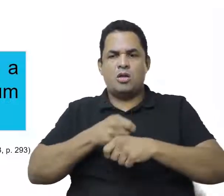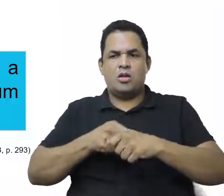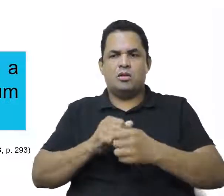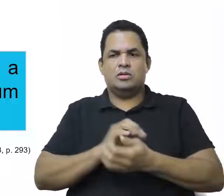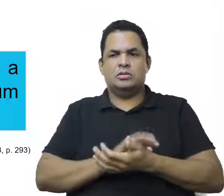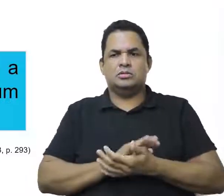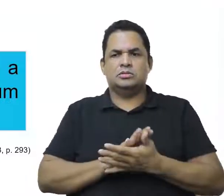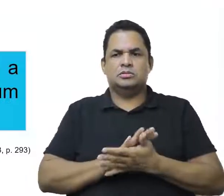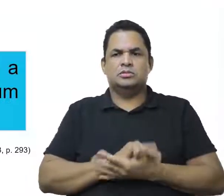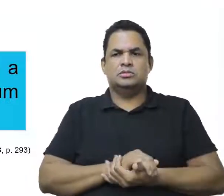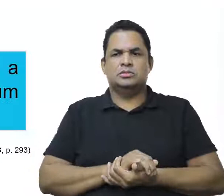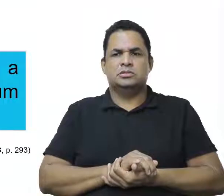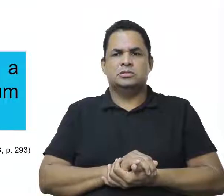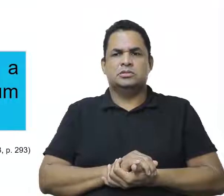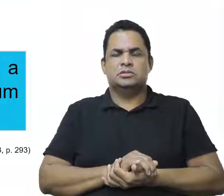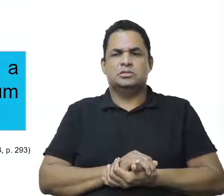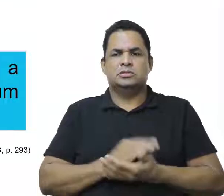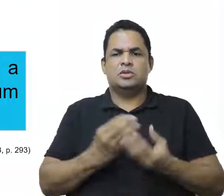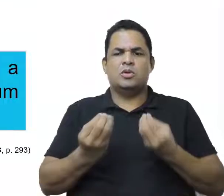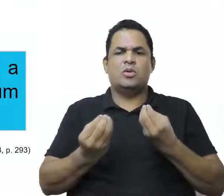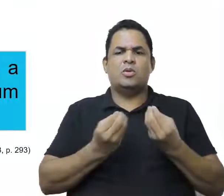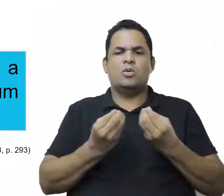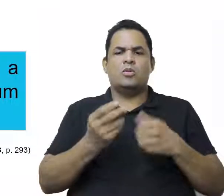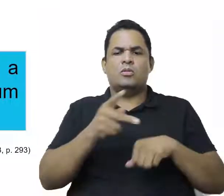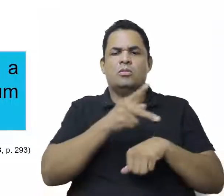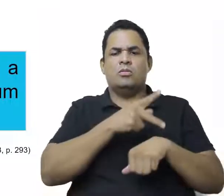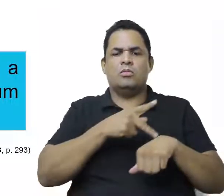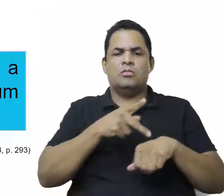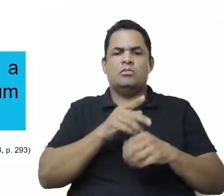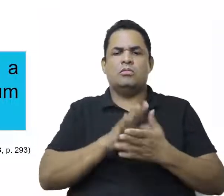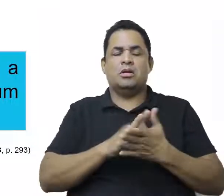elas delineiam aí como que os países se